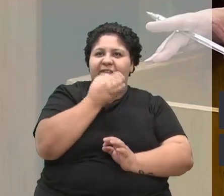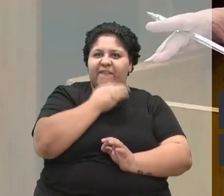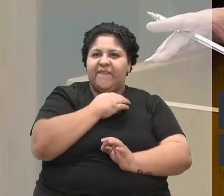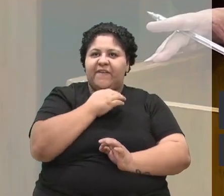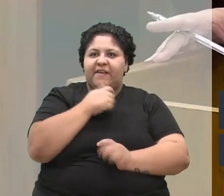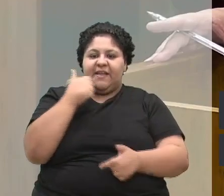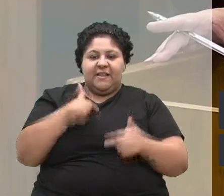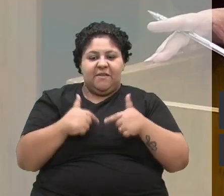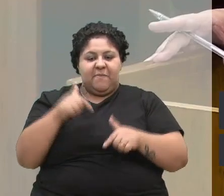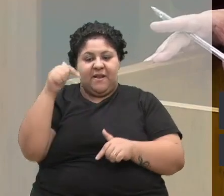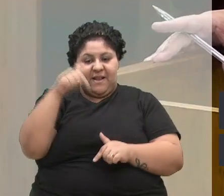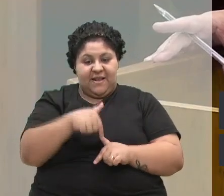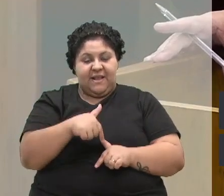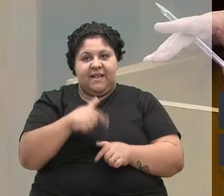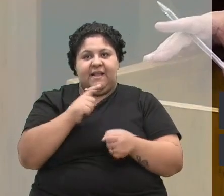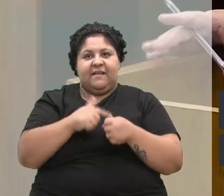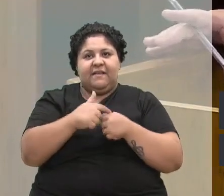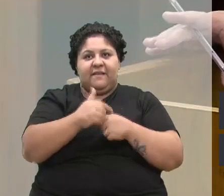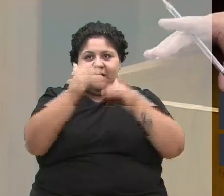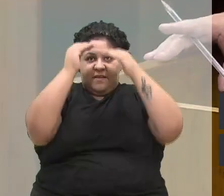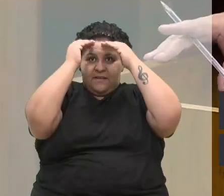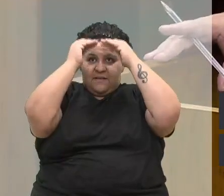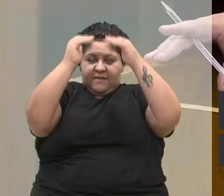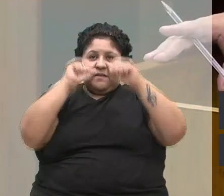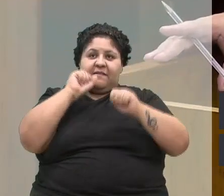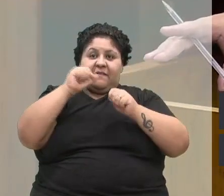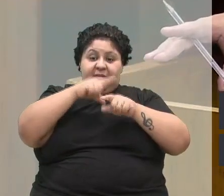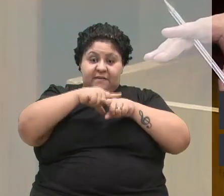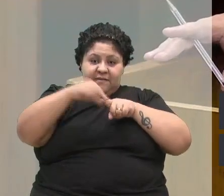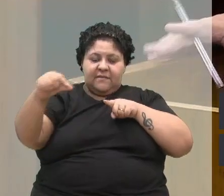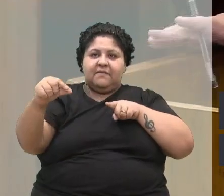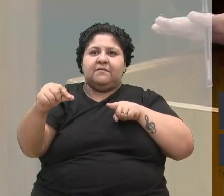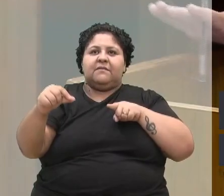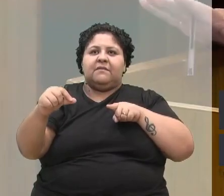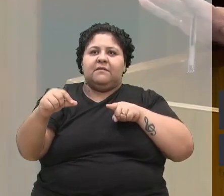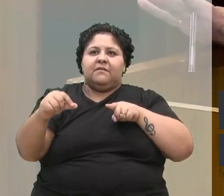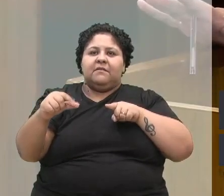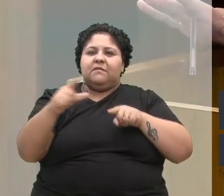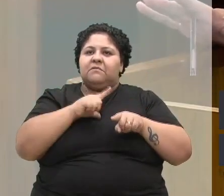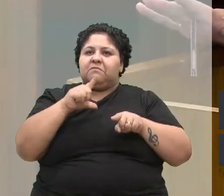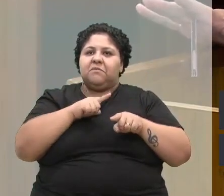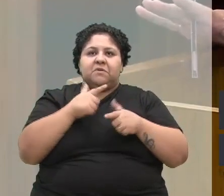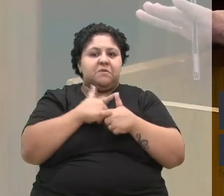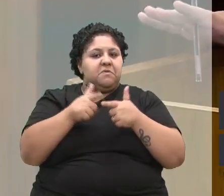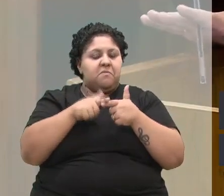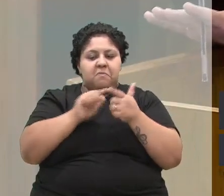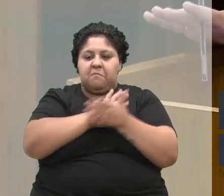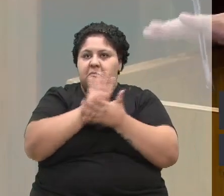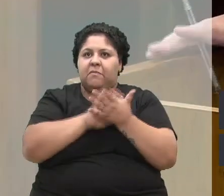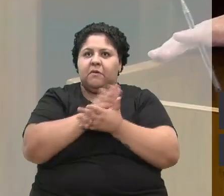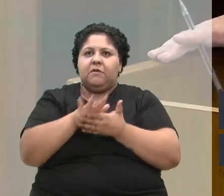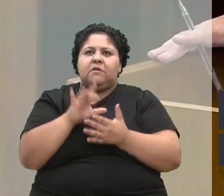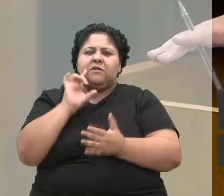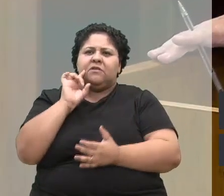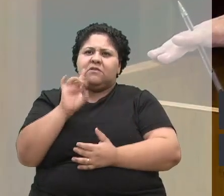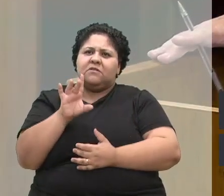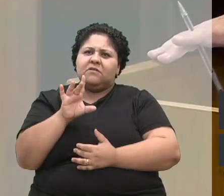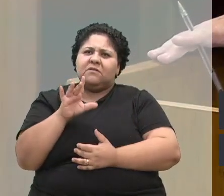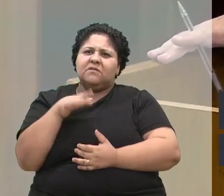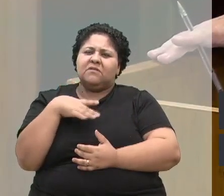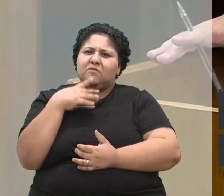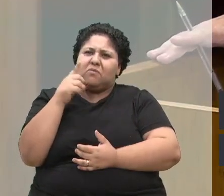serviços aqui para a nossa cidade. Respeito quem saiu do plenário, não tem problema algum, né? Só que ficou uma situação um